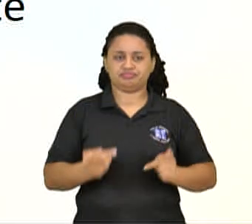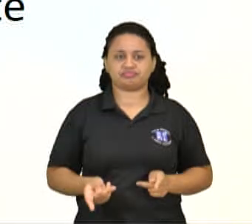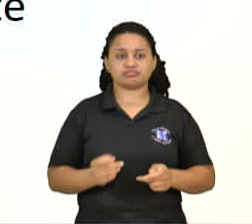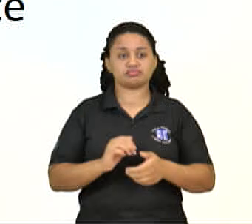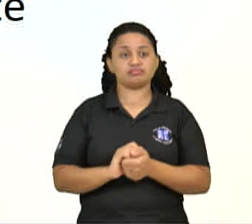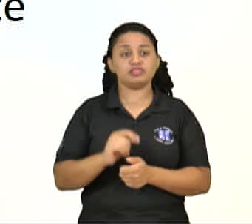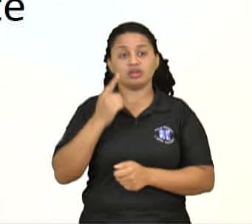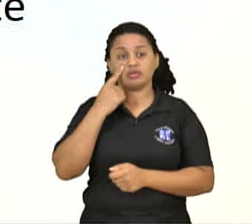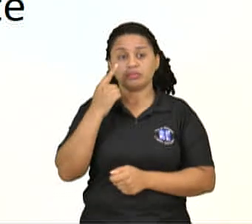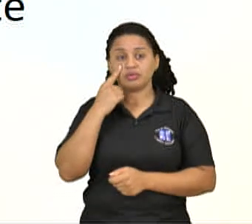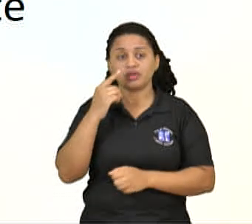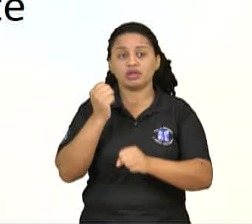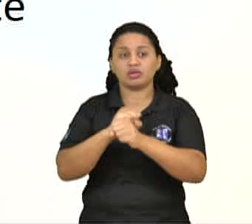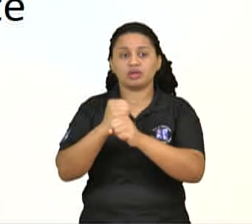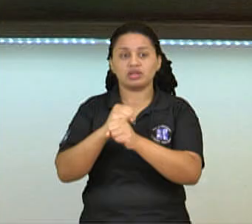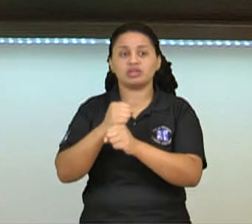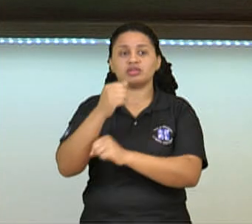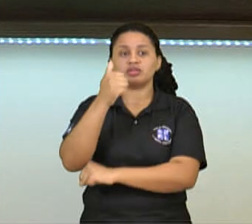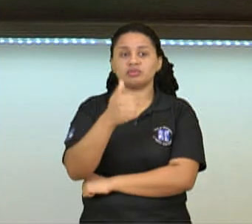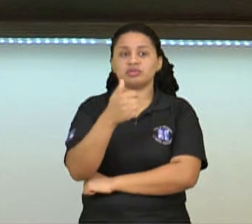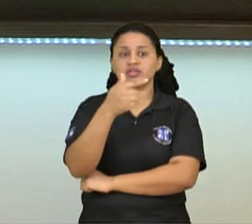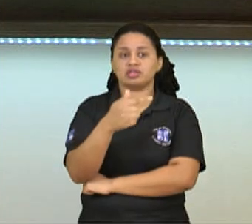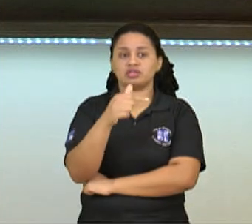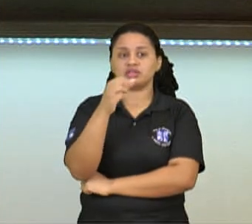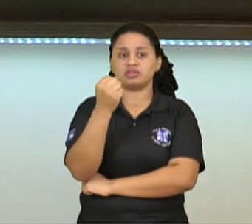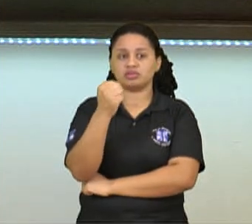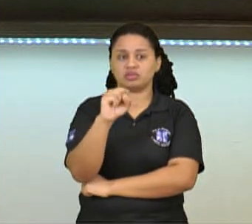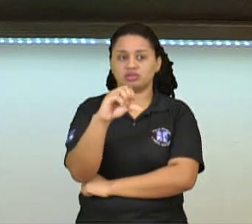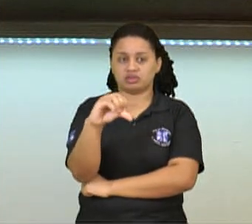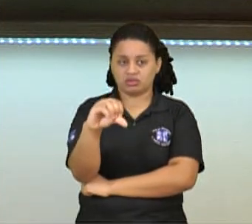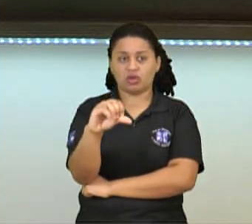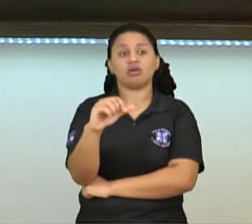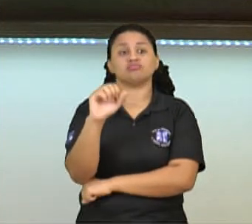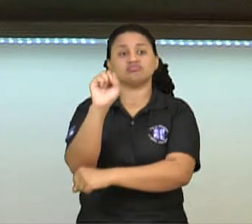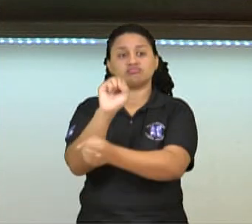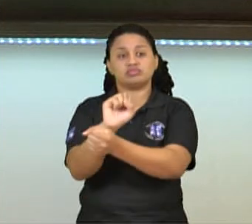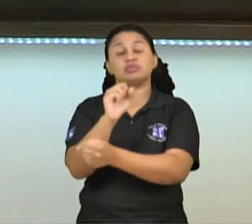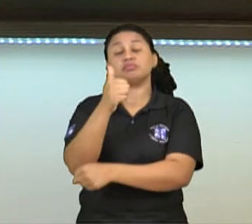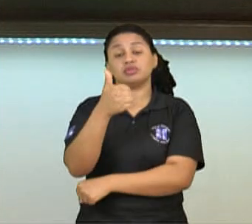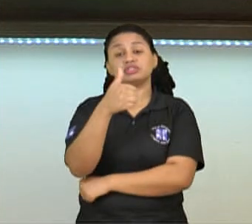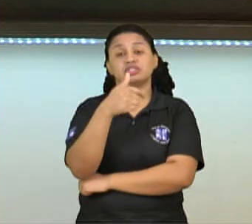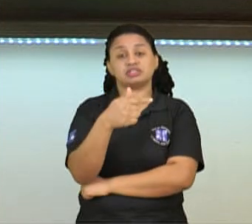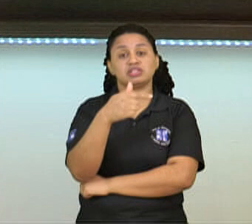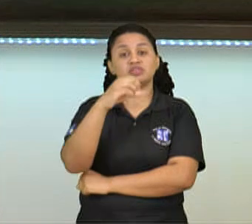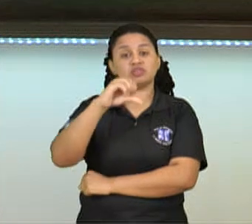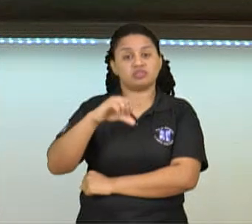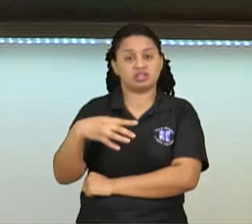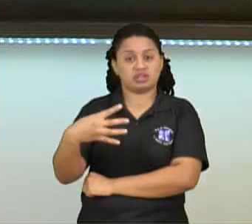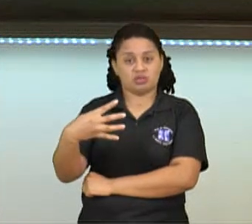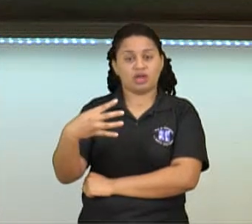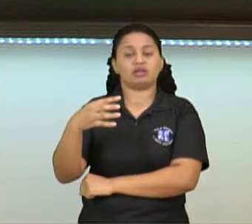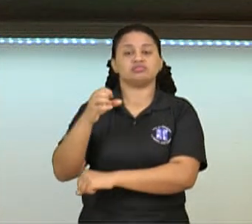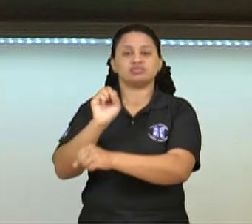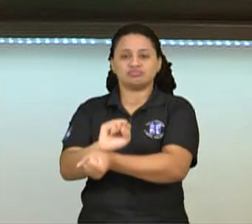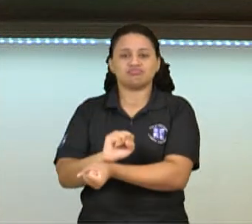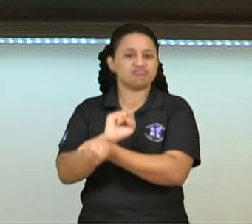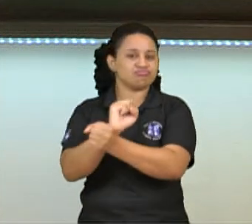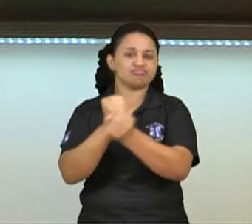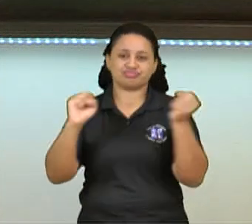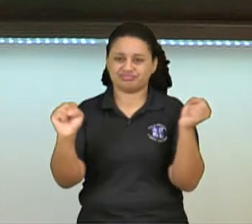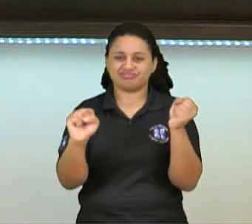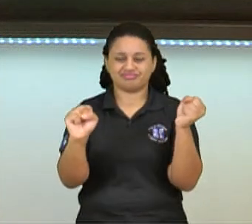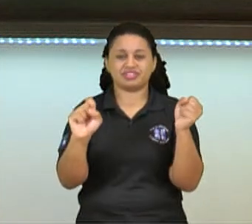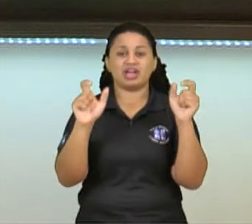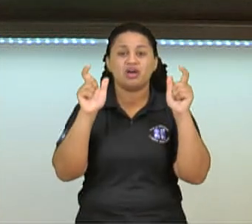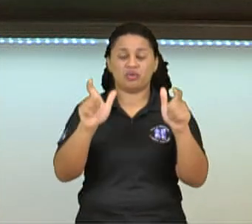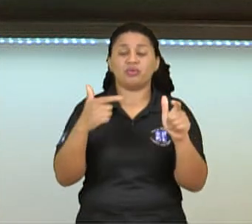a escravidão ela vai ser completamente abolida dentro das colônias francesas. Esse é o momento em que os jacobinos